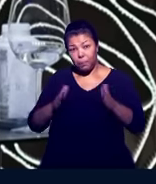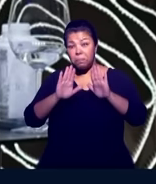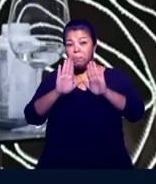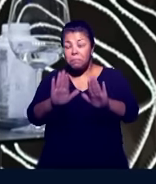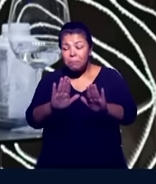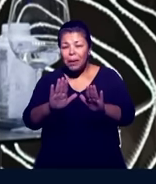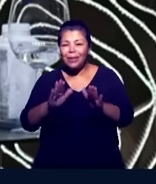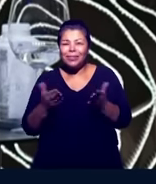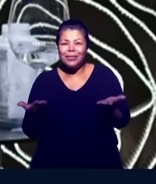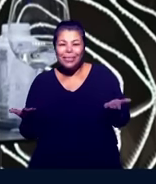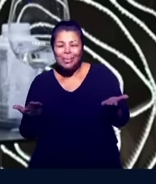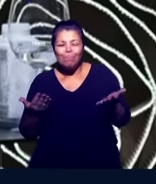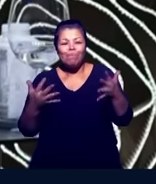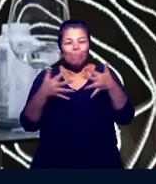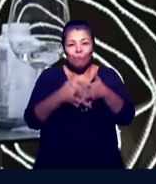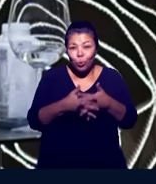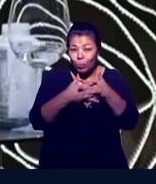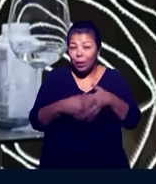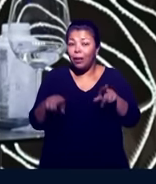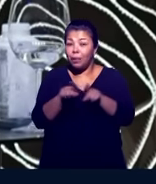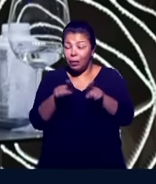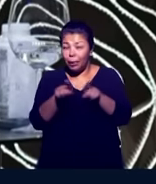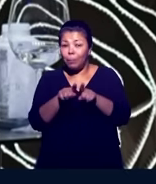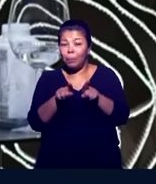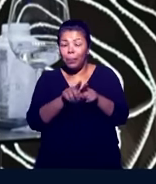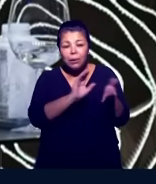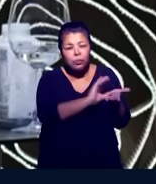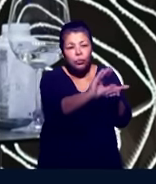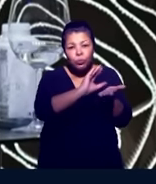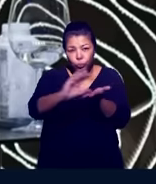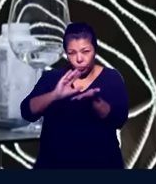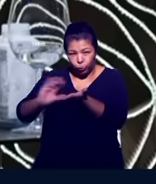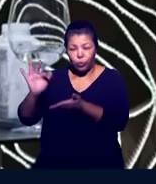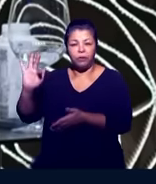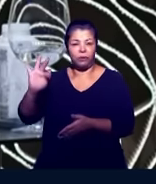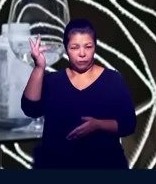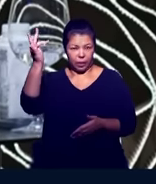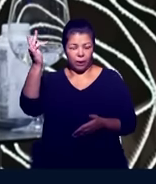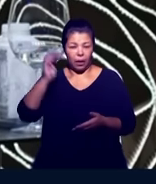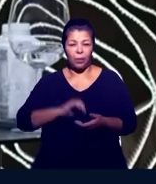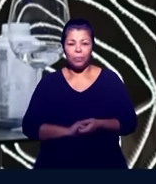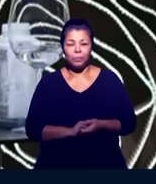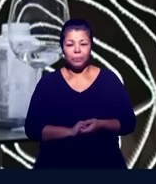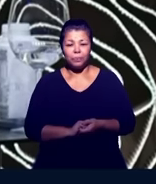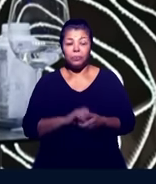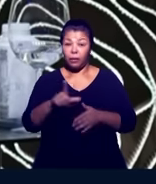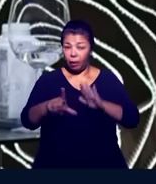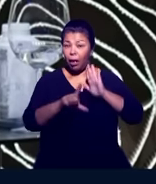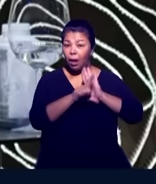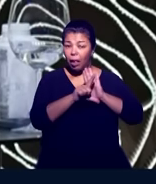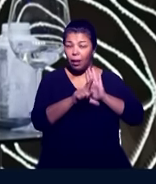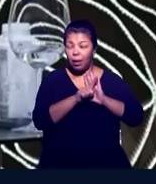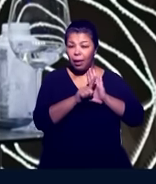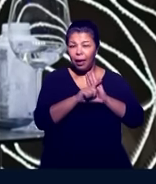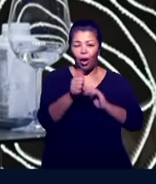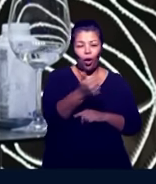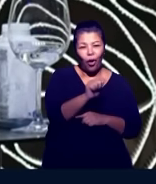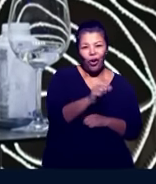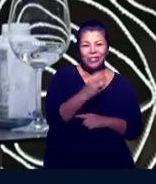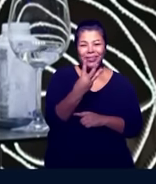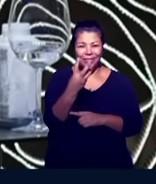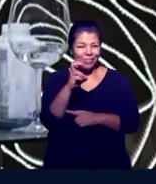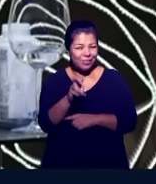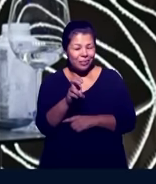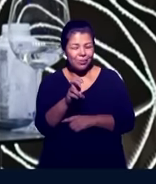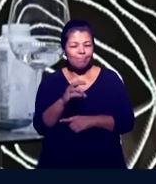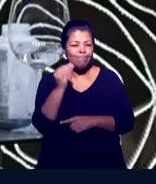de arrecadação de tributos federais a medida provisória 11885 Tenta resolver esse problema aliás resolve esse